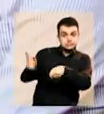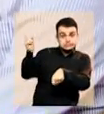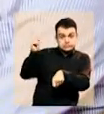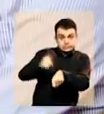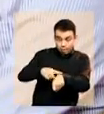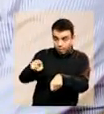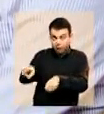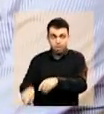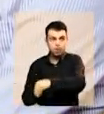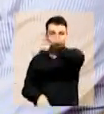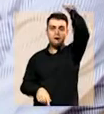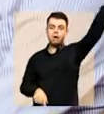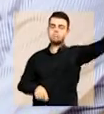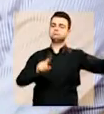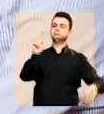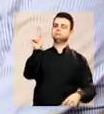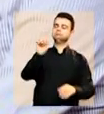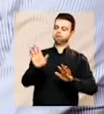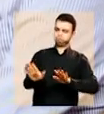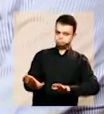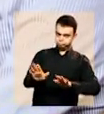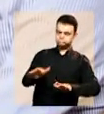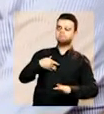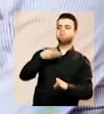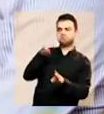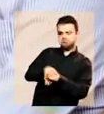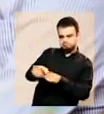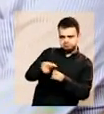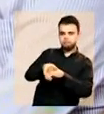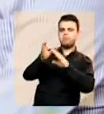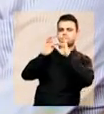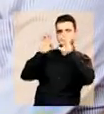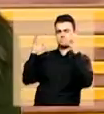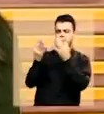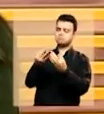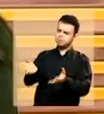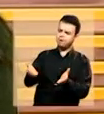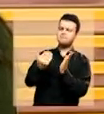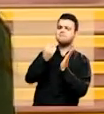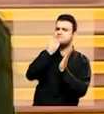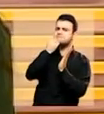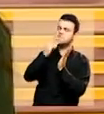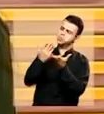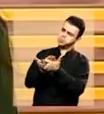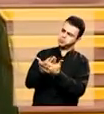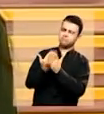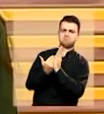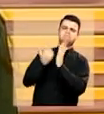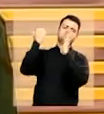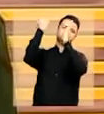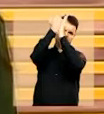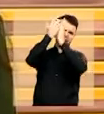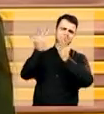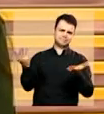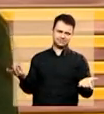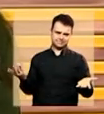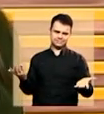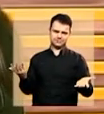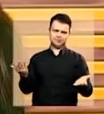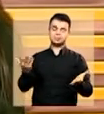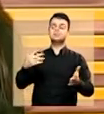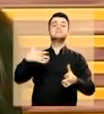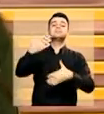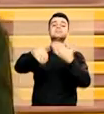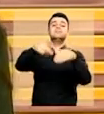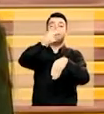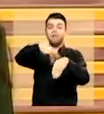ter a vaga da mesma forma, a gente vai orientar a família a que ele estude mais. Entendi. Porque, é claro, é o intercâmbio. Então, você vai já chegar numa